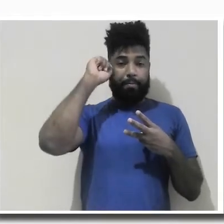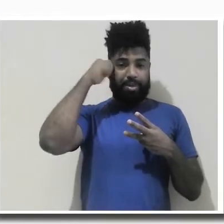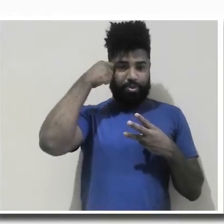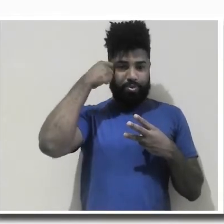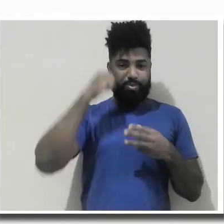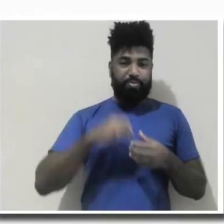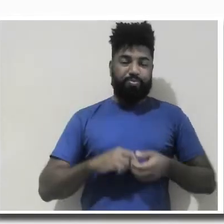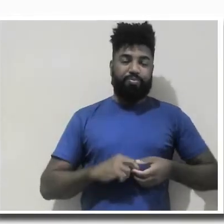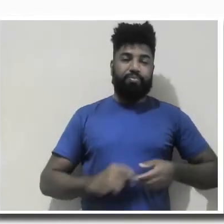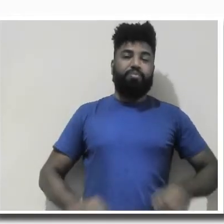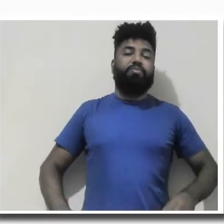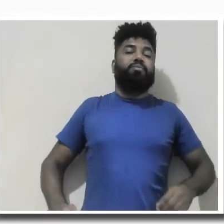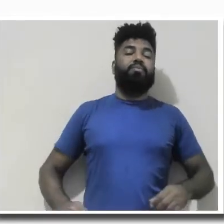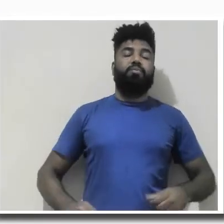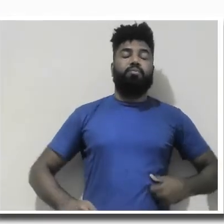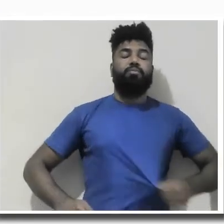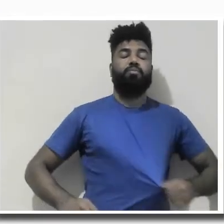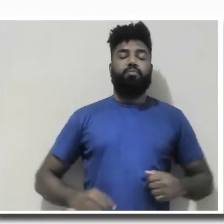e preto.